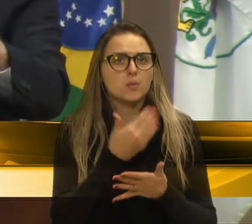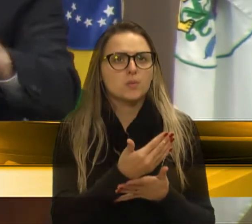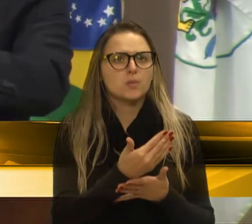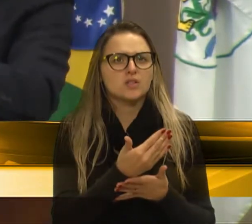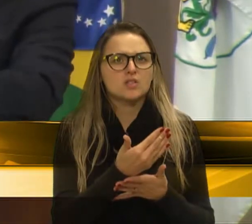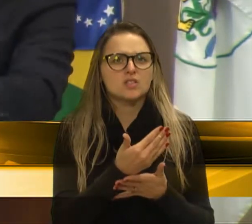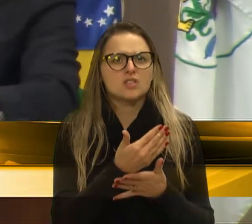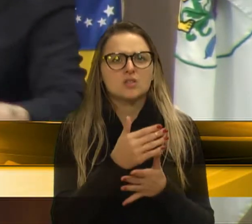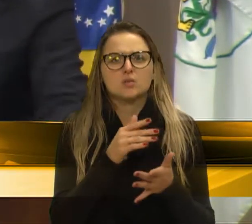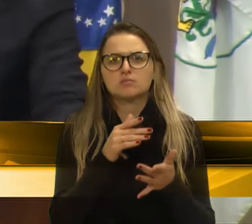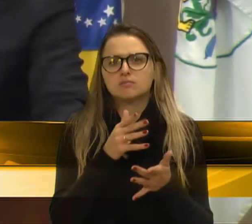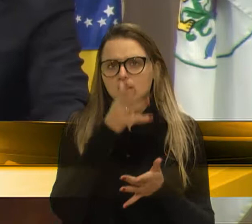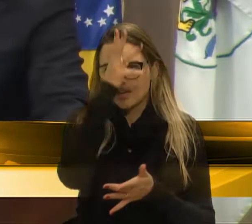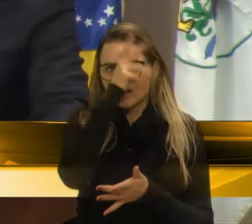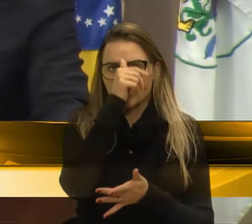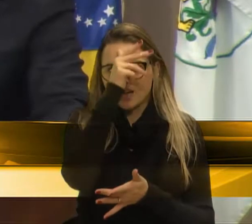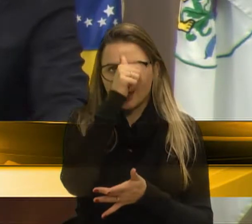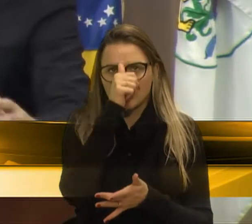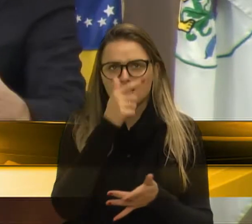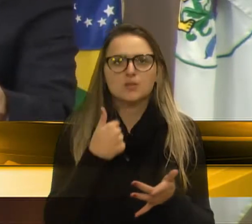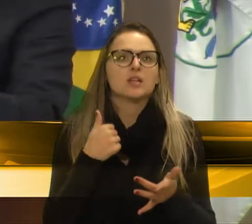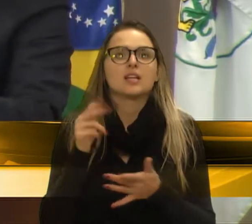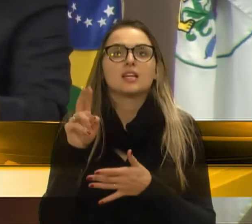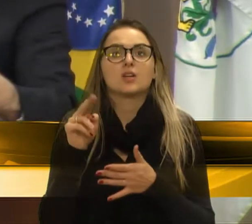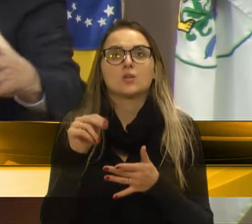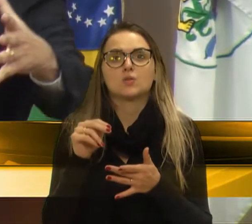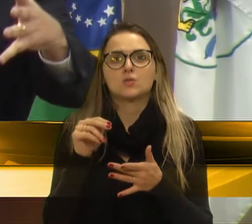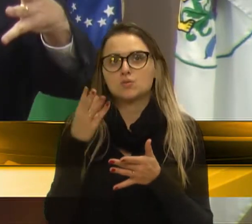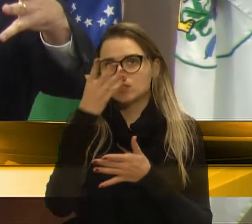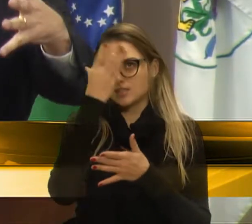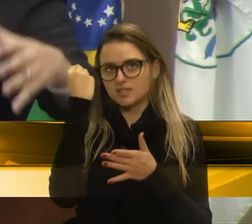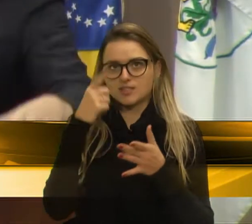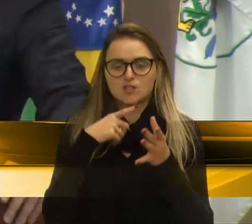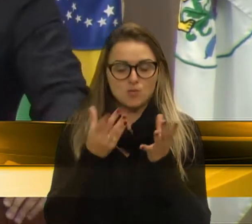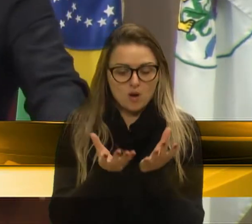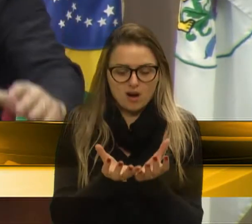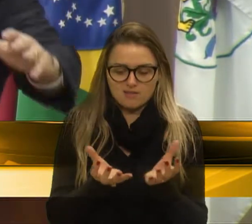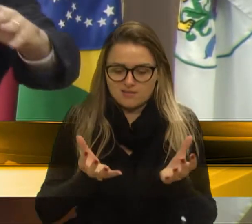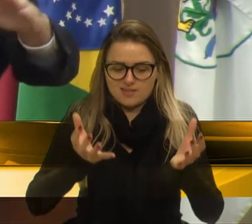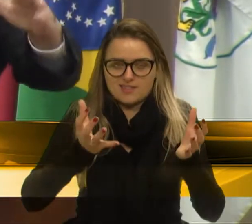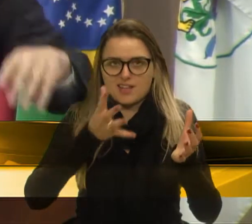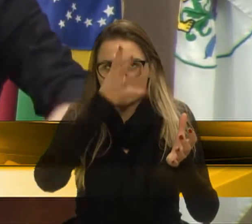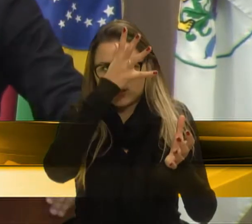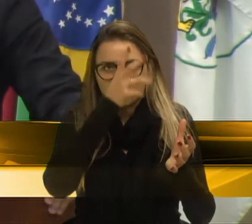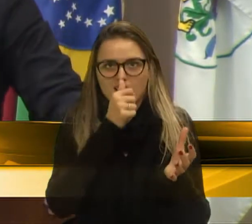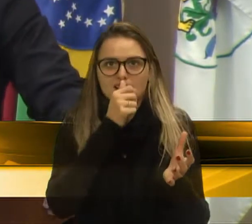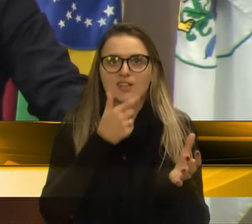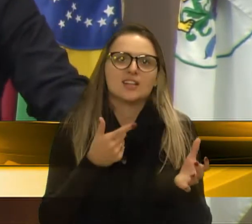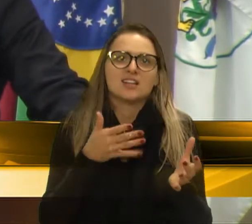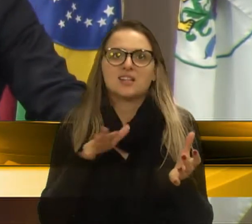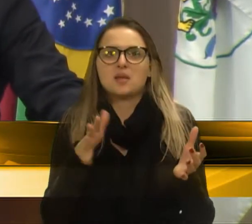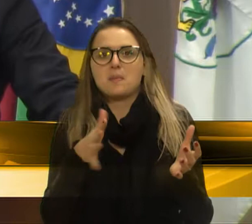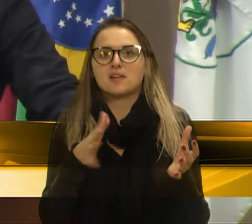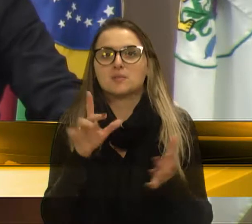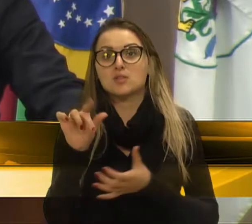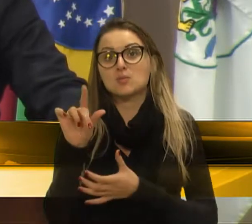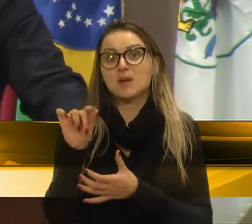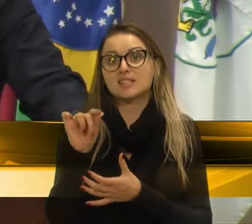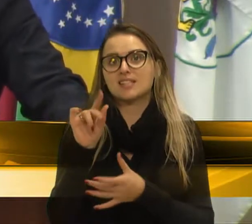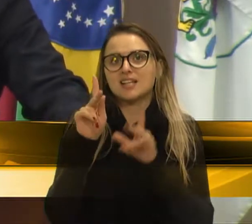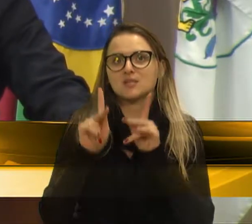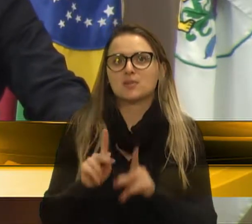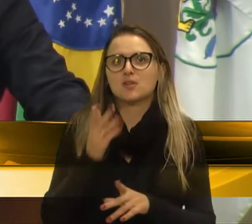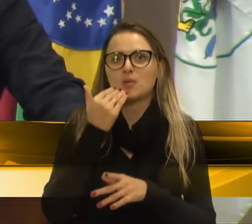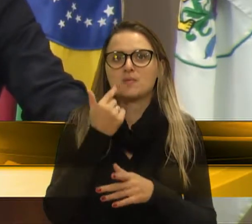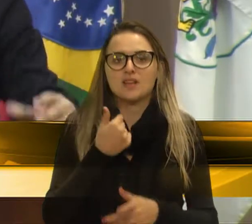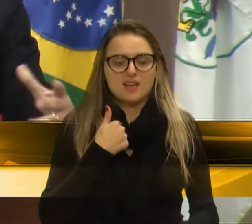um galetinho para tira-gosto, e eu nunca me esqueço que veio um cesto de galeto, que que certamente umas 10 pessoas comeriam, e fiquei eu